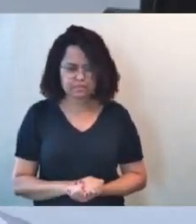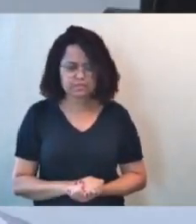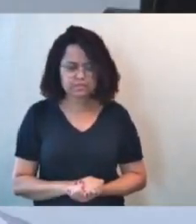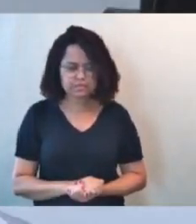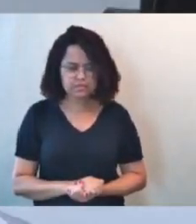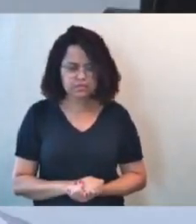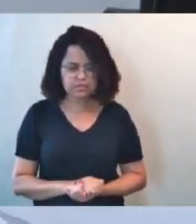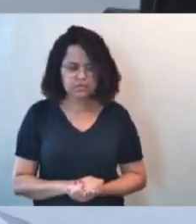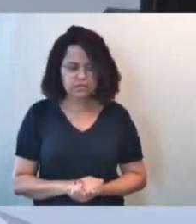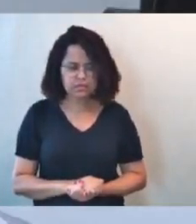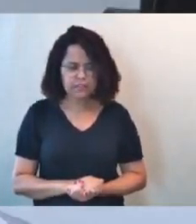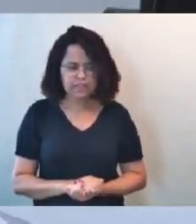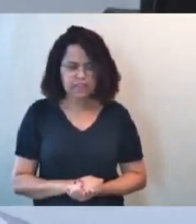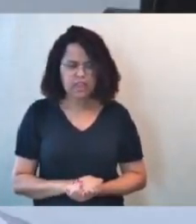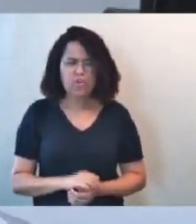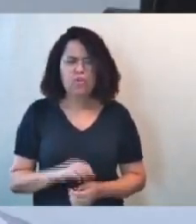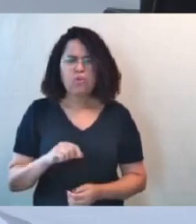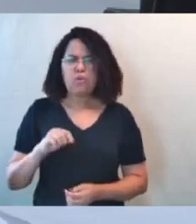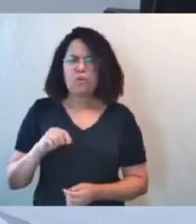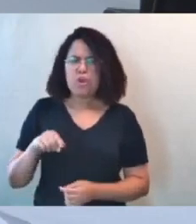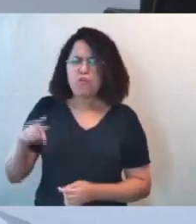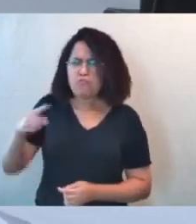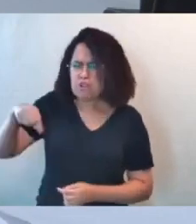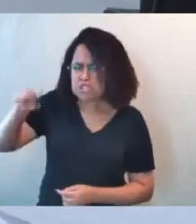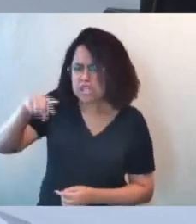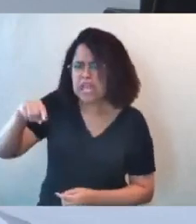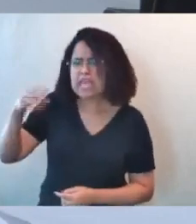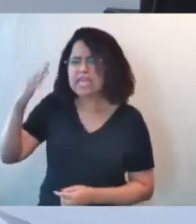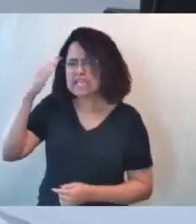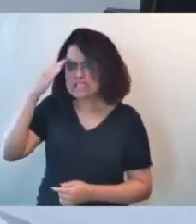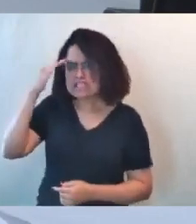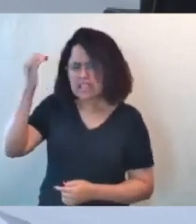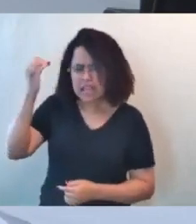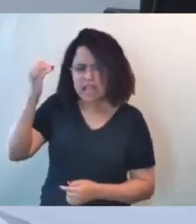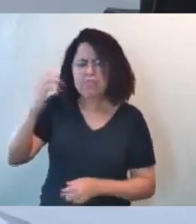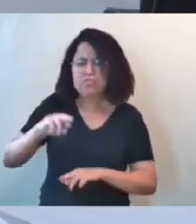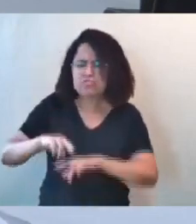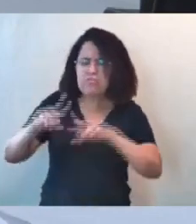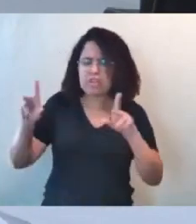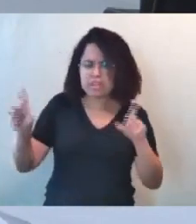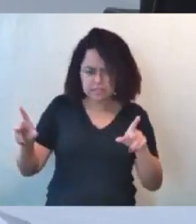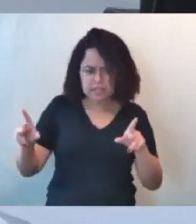Vocês sabem diferenciar quanto que cada sistema recebeu de compra antecipada de Vale Transporte?